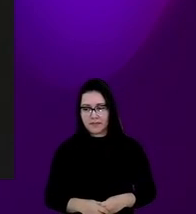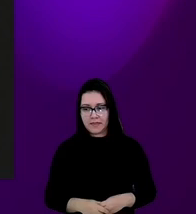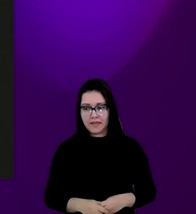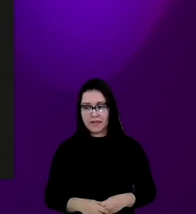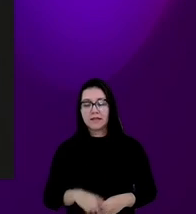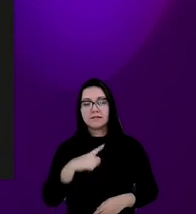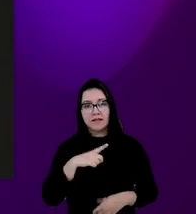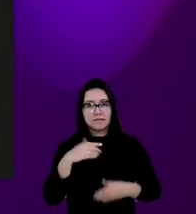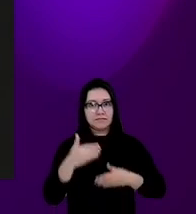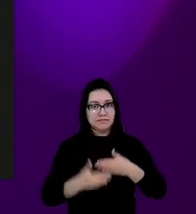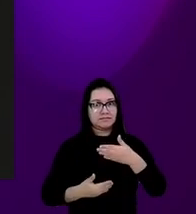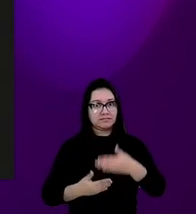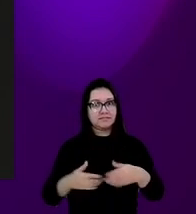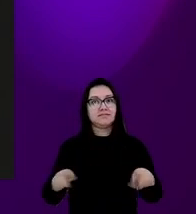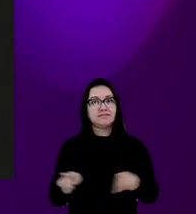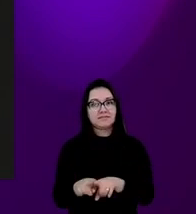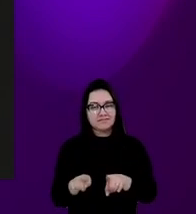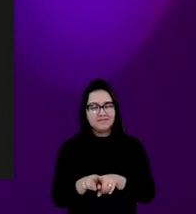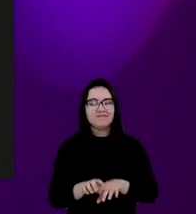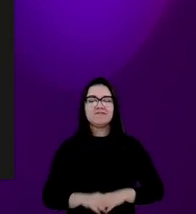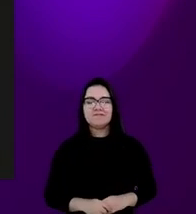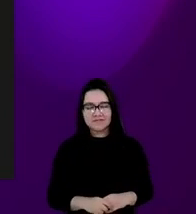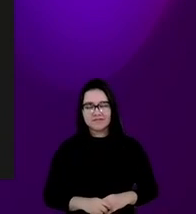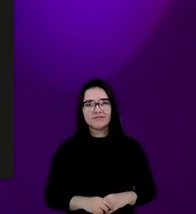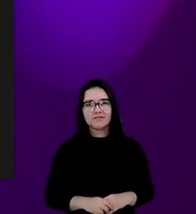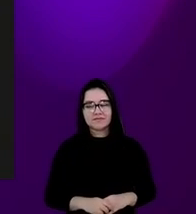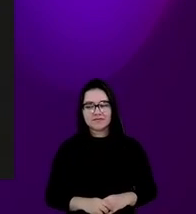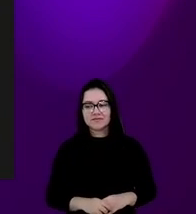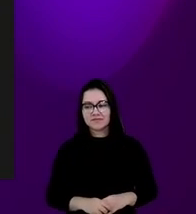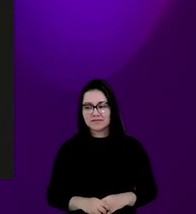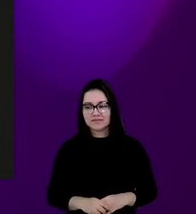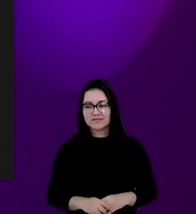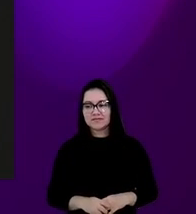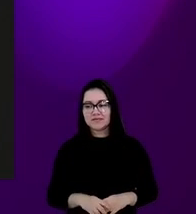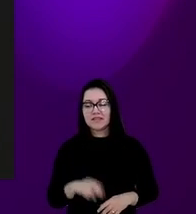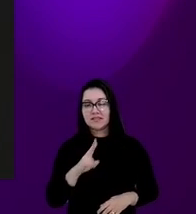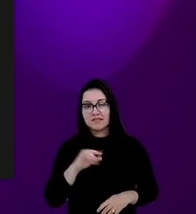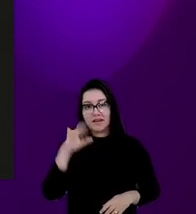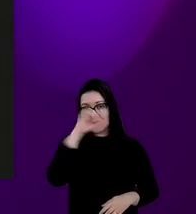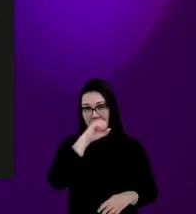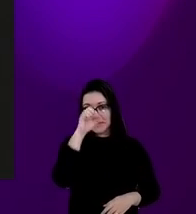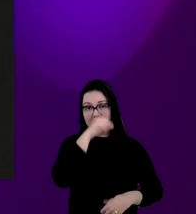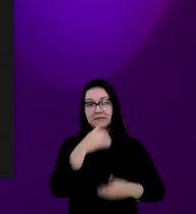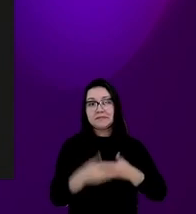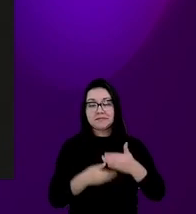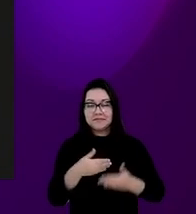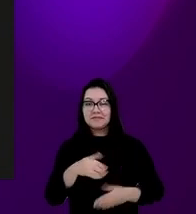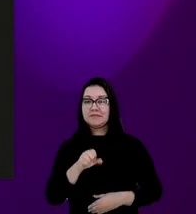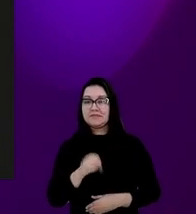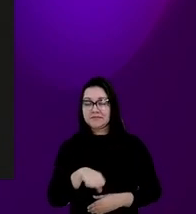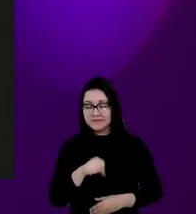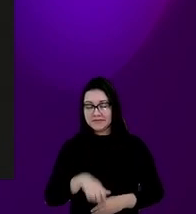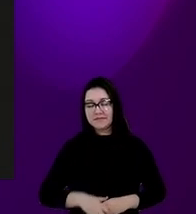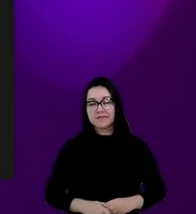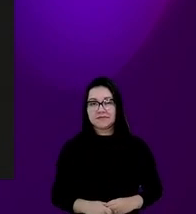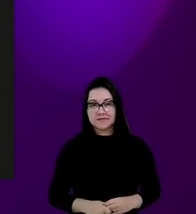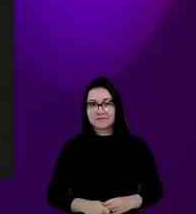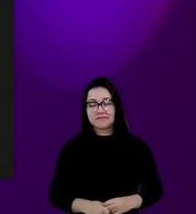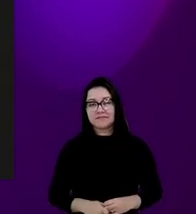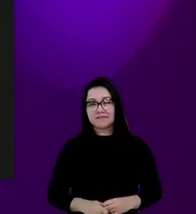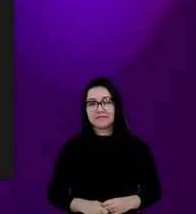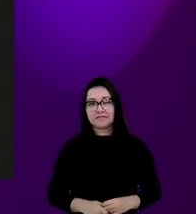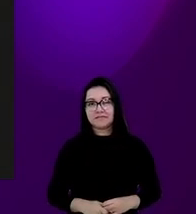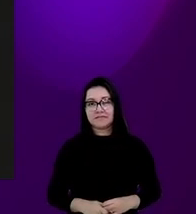sequência desses procedimentos, é isso que a gente vai estar aprendendo ainda, né? Desculpa interromper você. Não, nada, mas